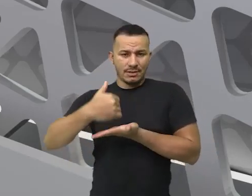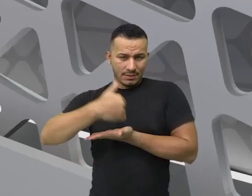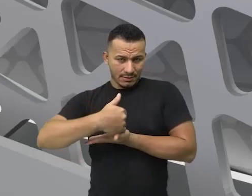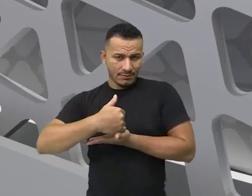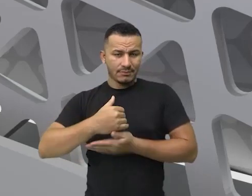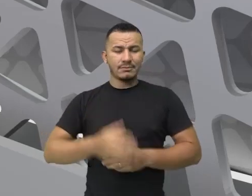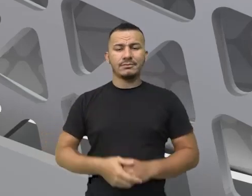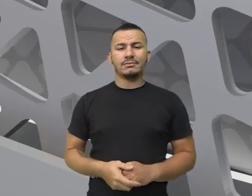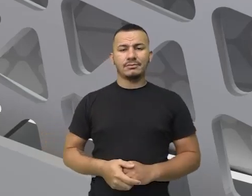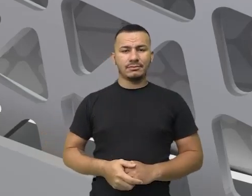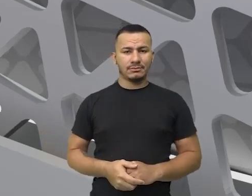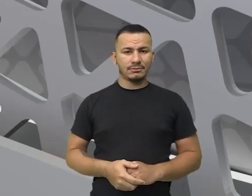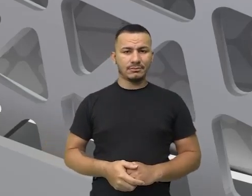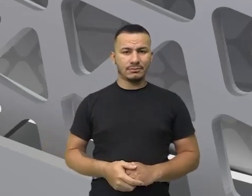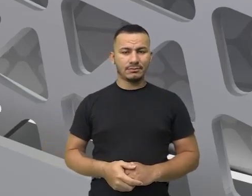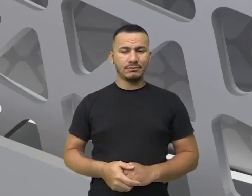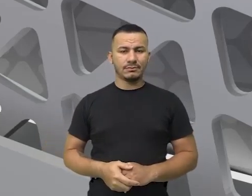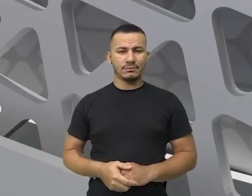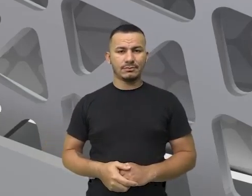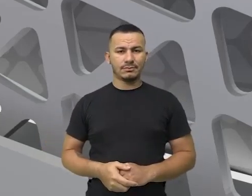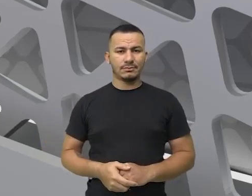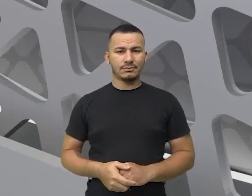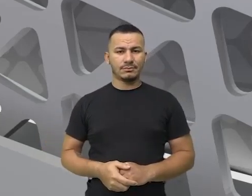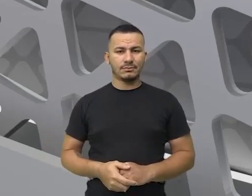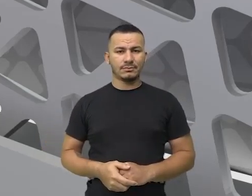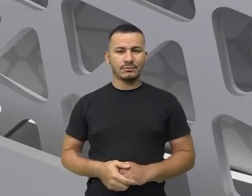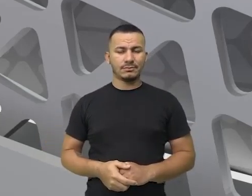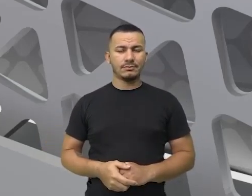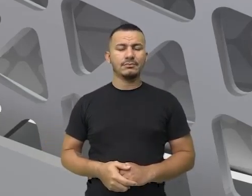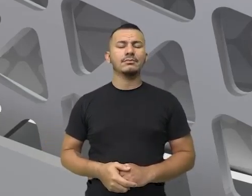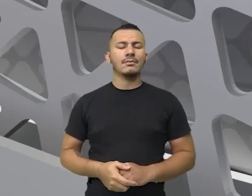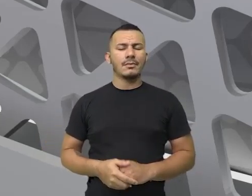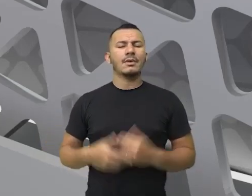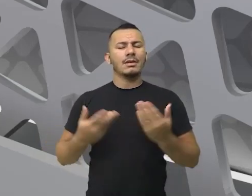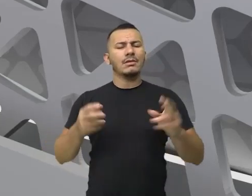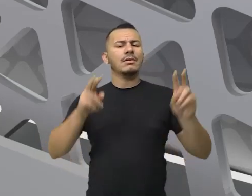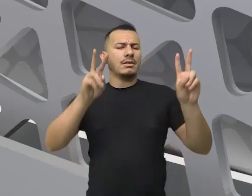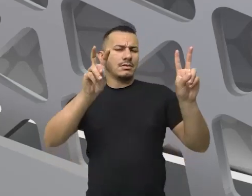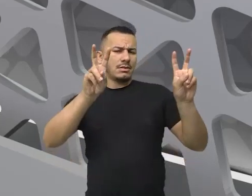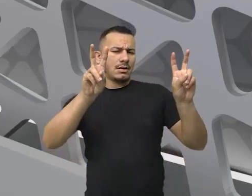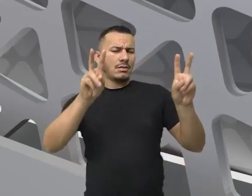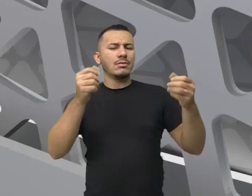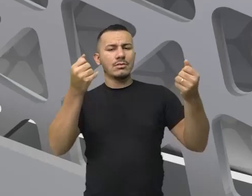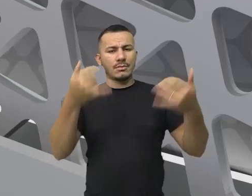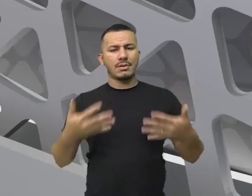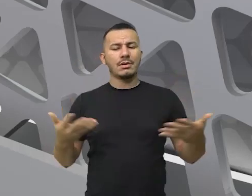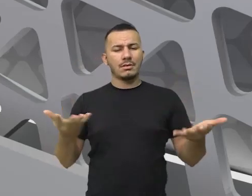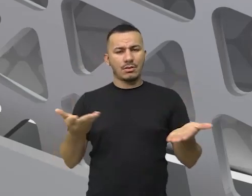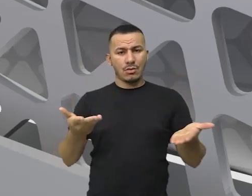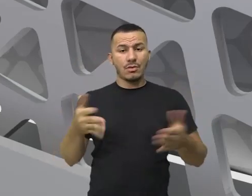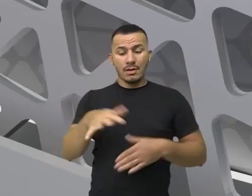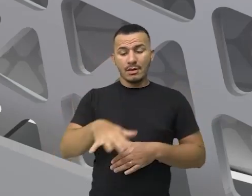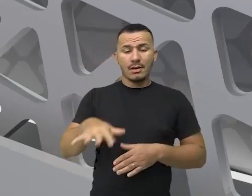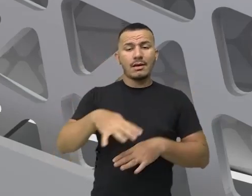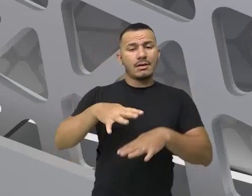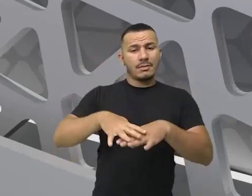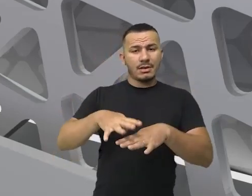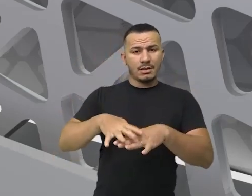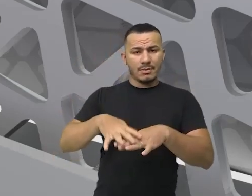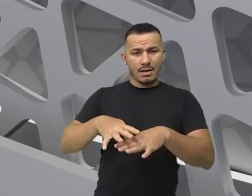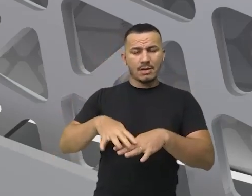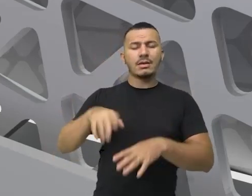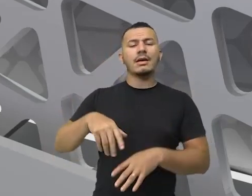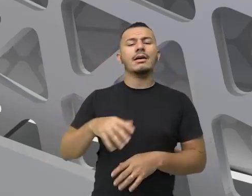fatias das 7 os quais a pizza foi dividida. Esse contexto que eu estou falando para você, em matemática, a gente fala